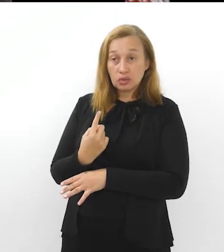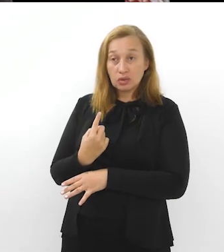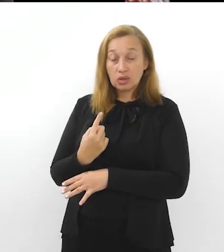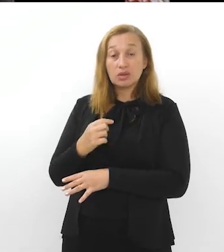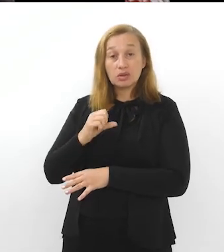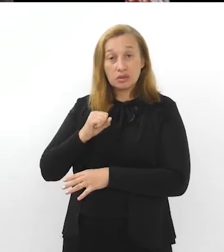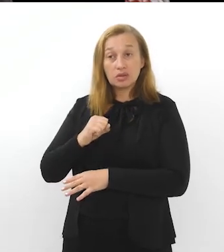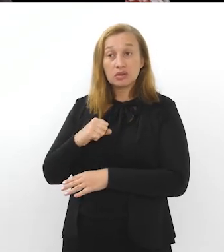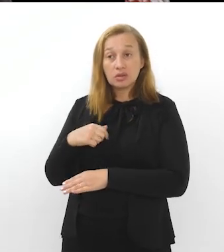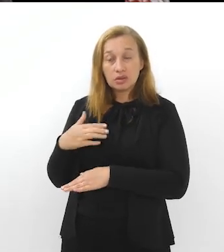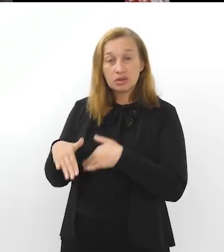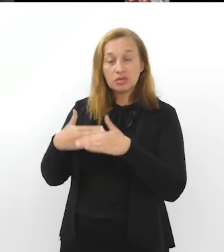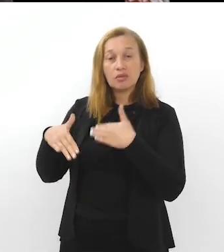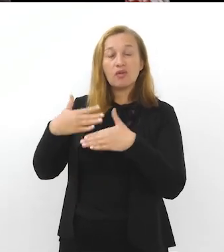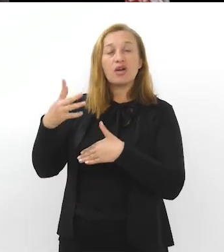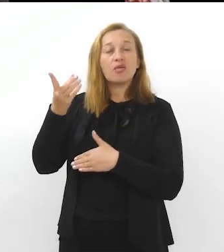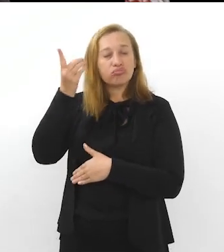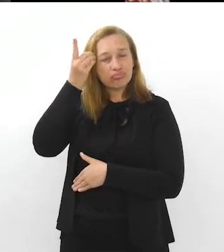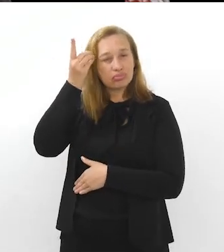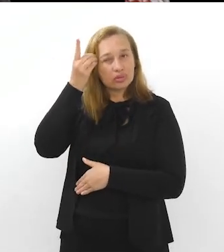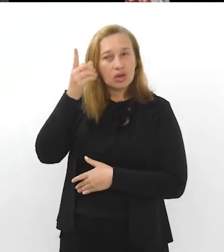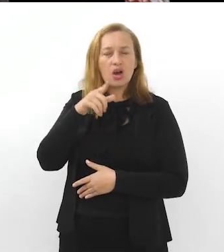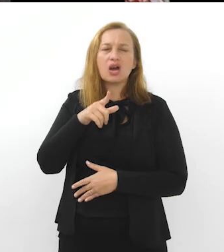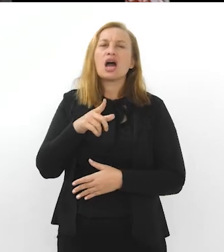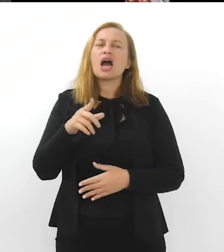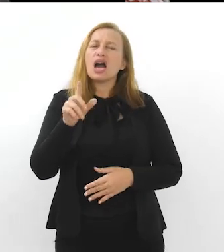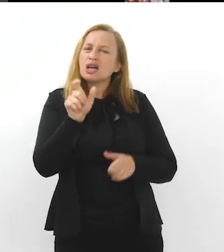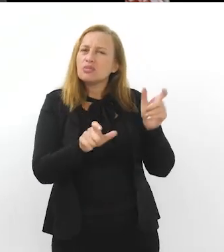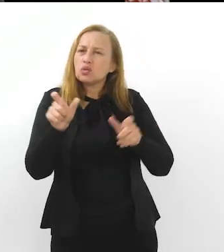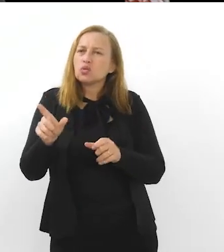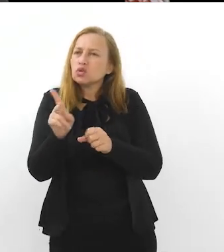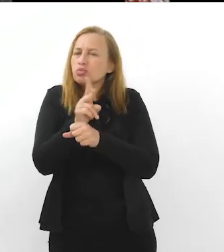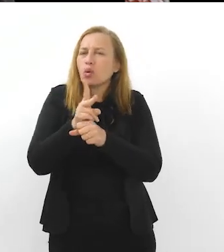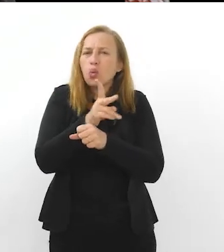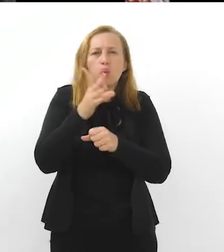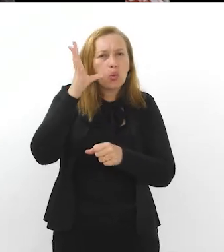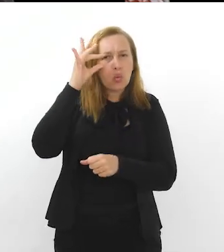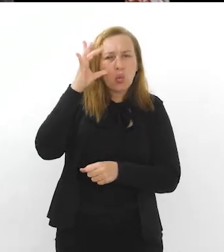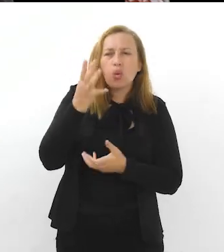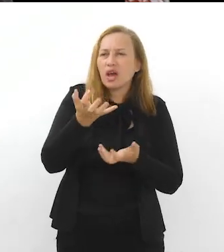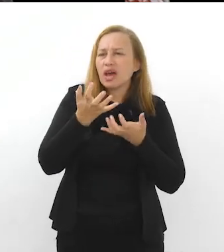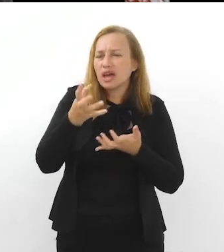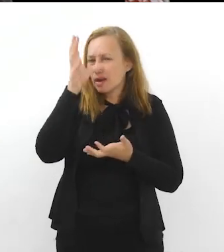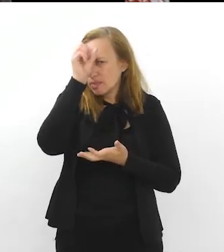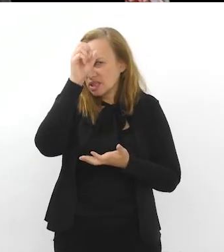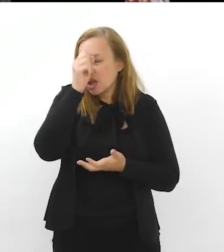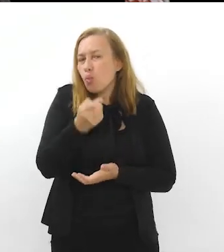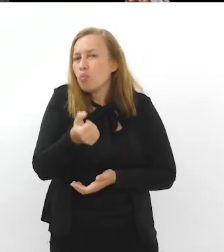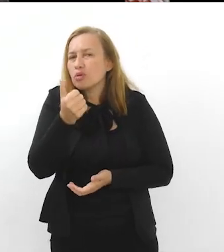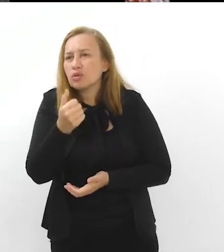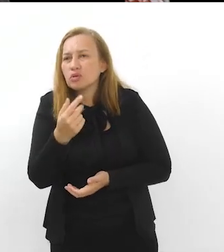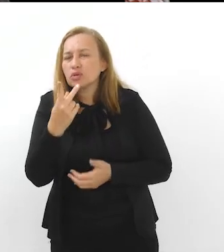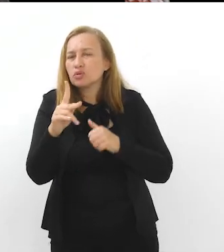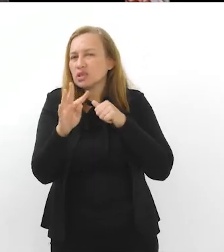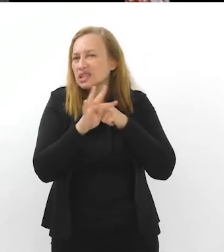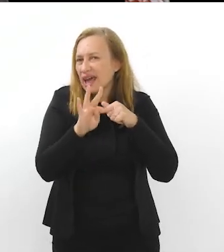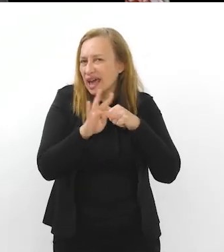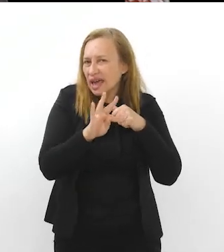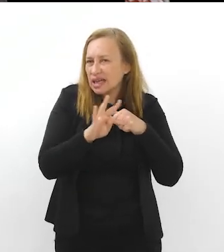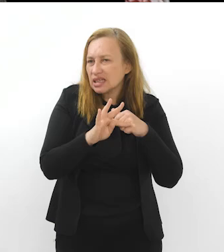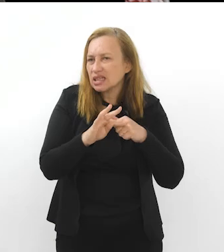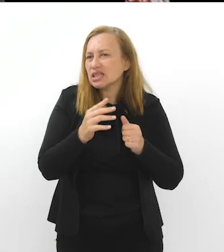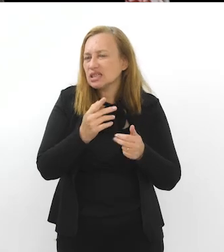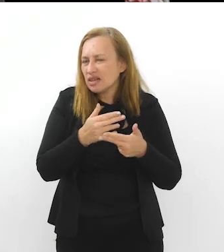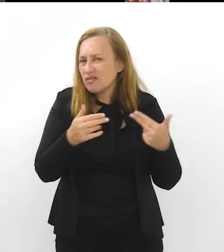de que as pessoas que procuram você através do Instagram, querendo aprender um pouco da sua